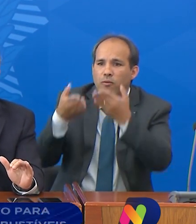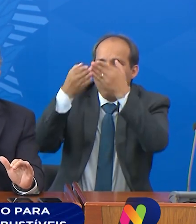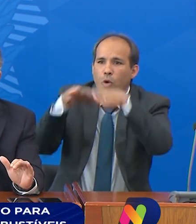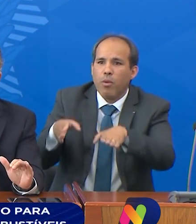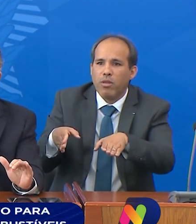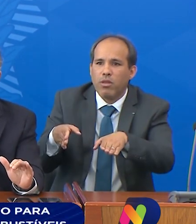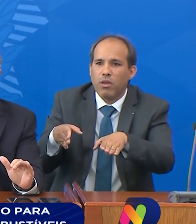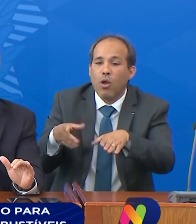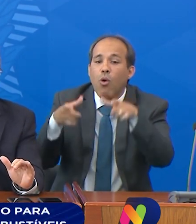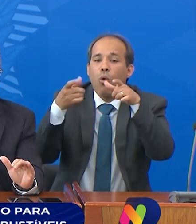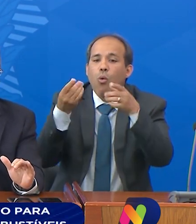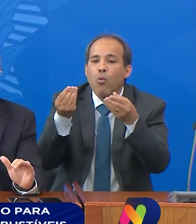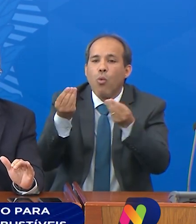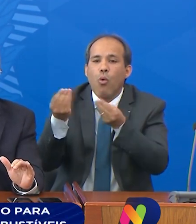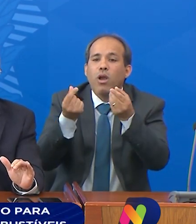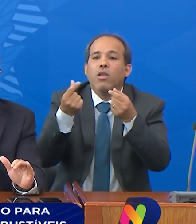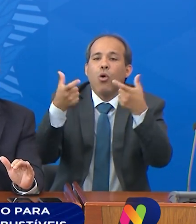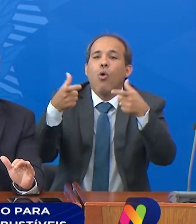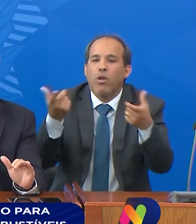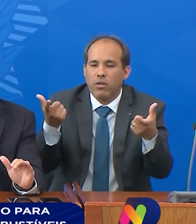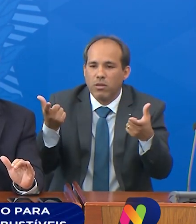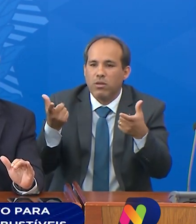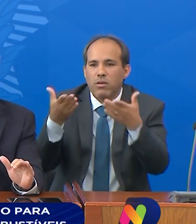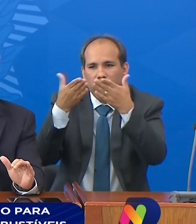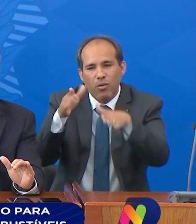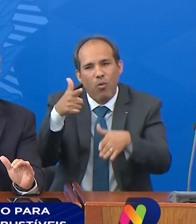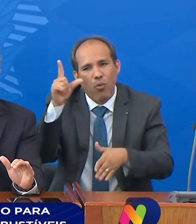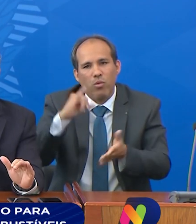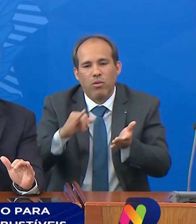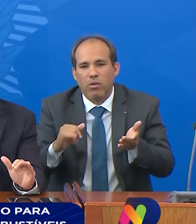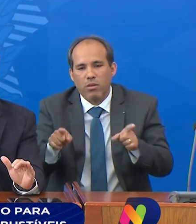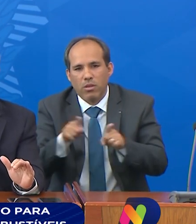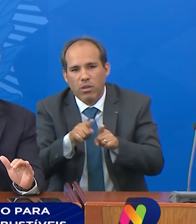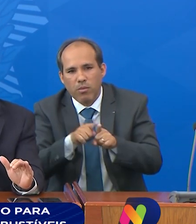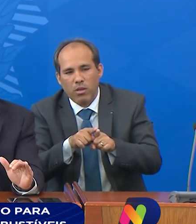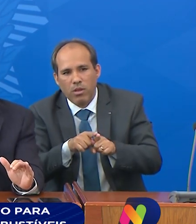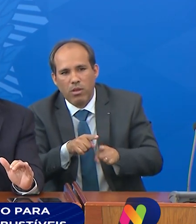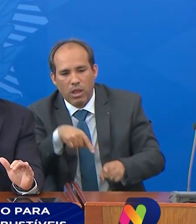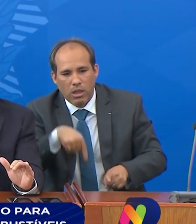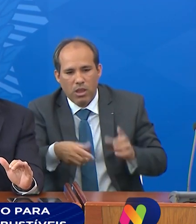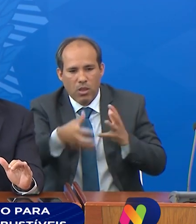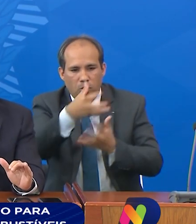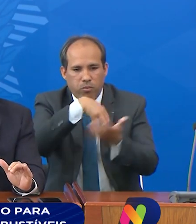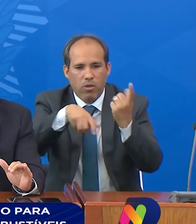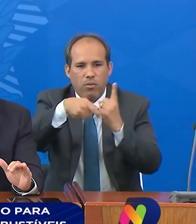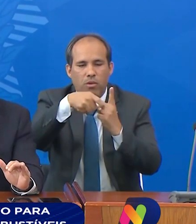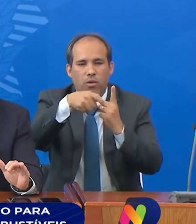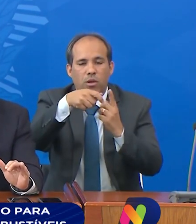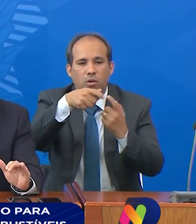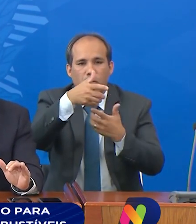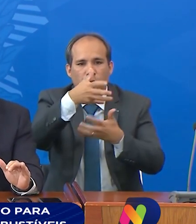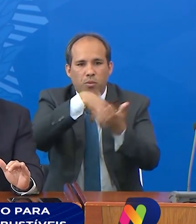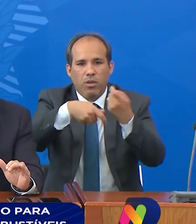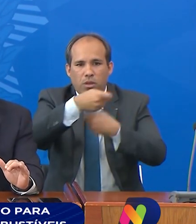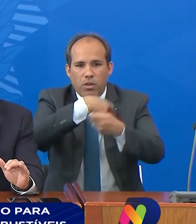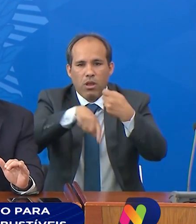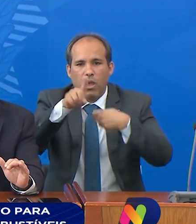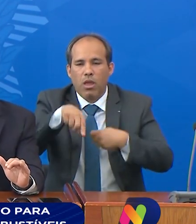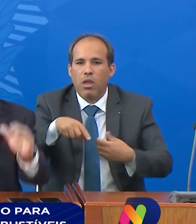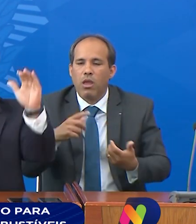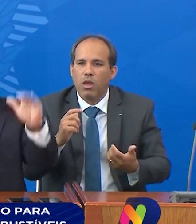e eu dizia um pouco antes o seguinte a nossa reforma tributária era uma reforma de substituição tributária